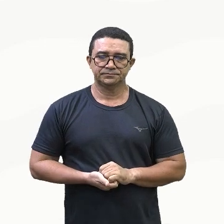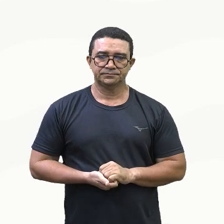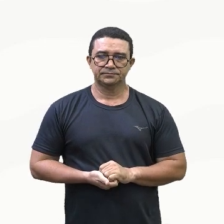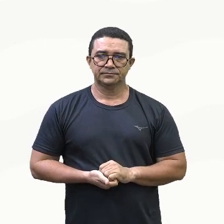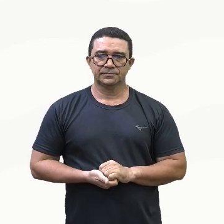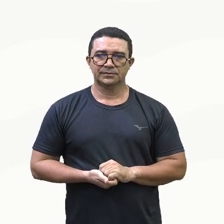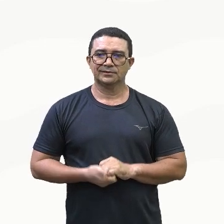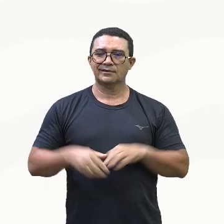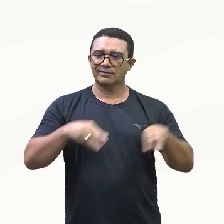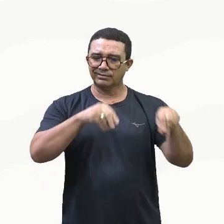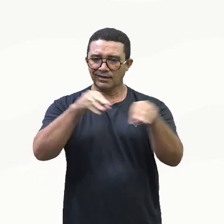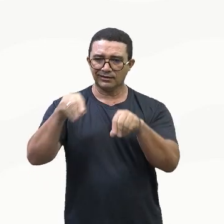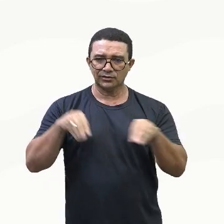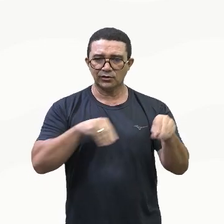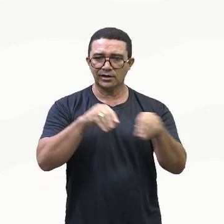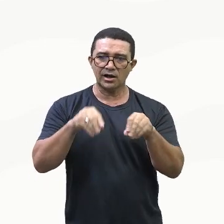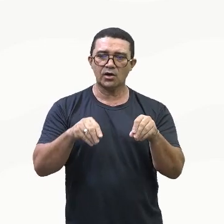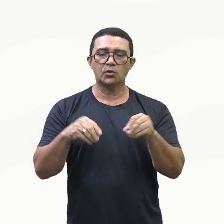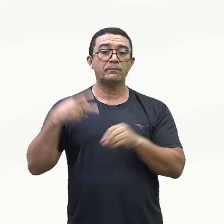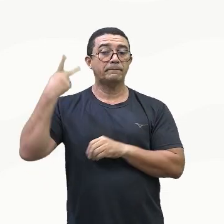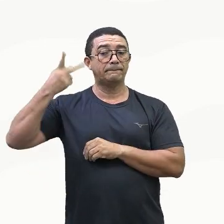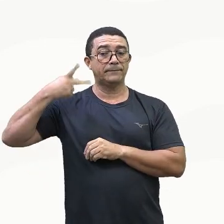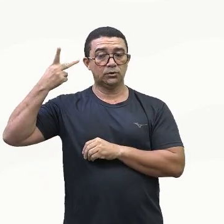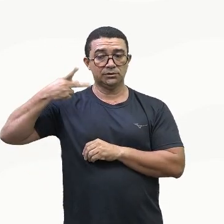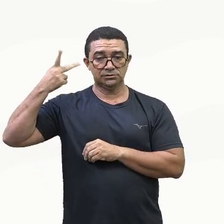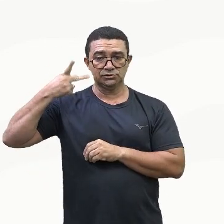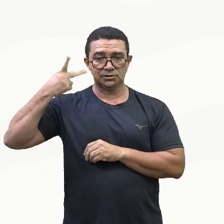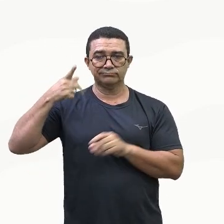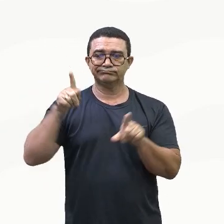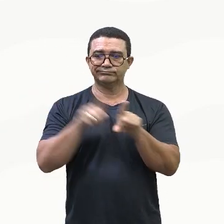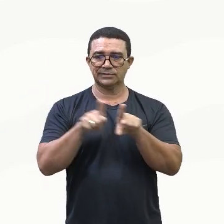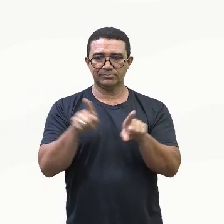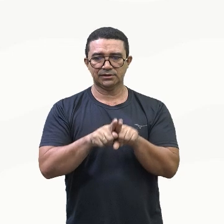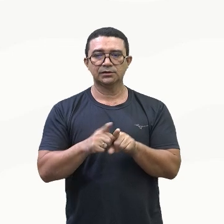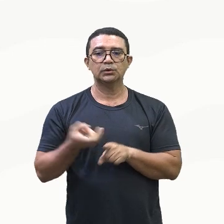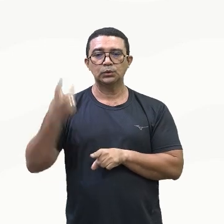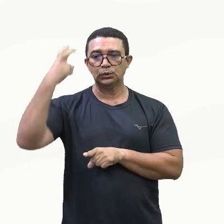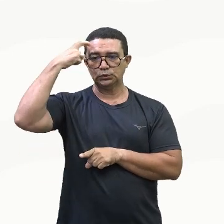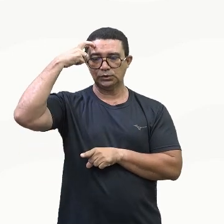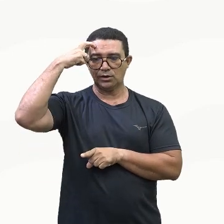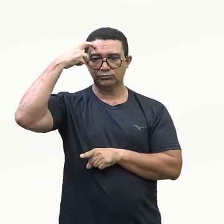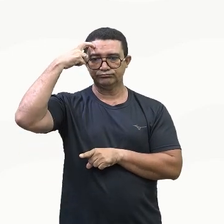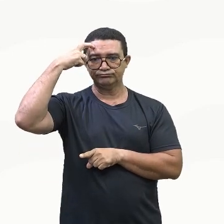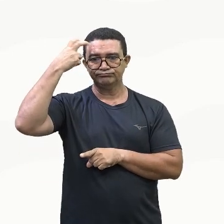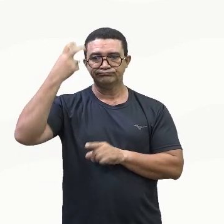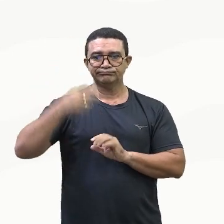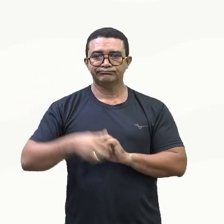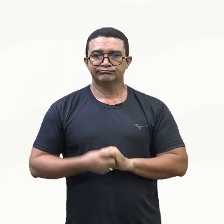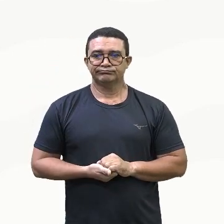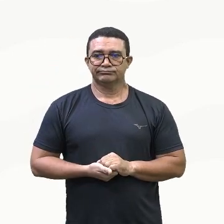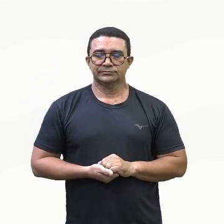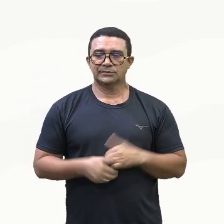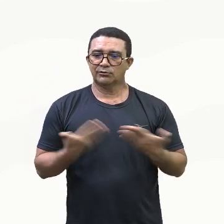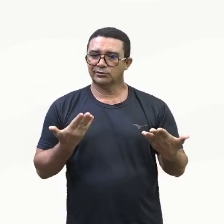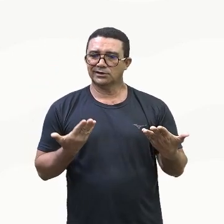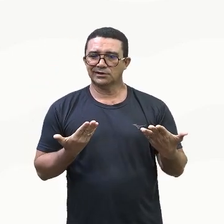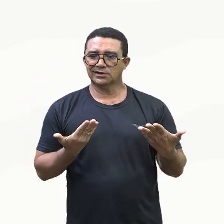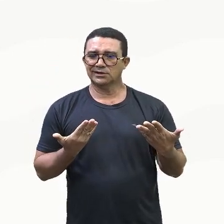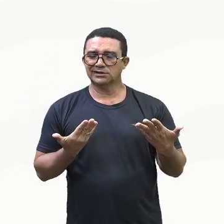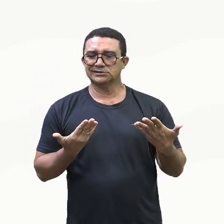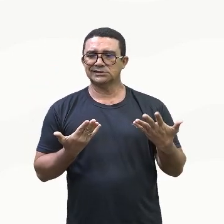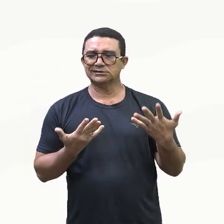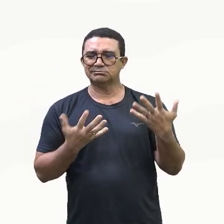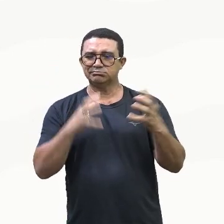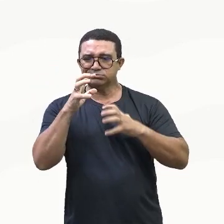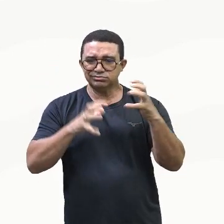religiosas, territoriais, políticas e culturais. O embate, a luta, né? O embate entre